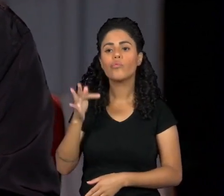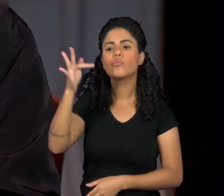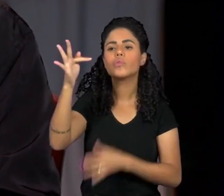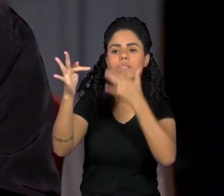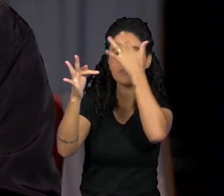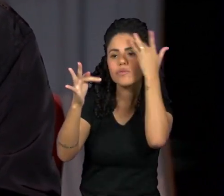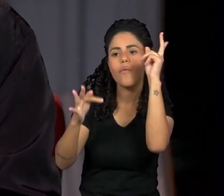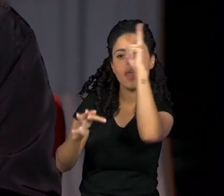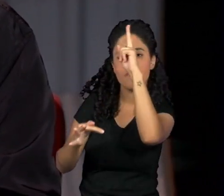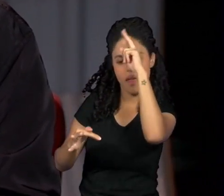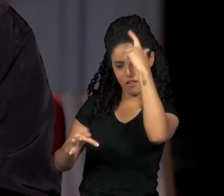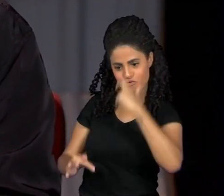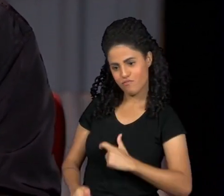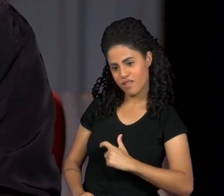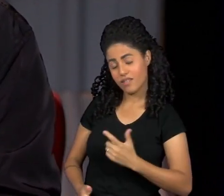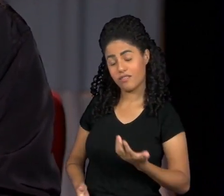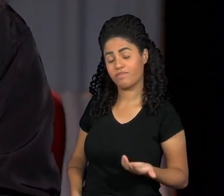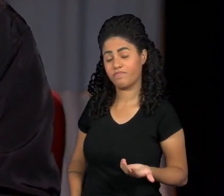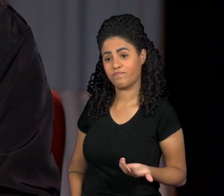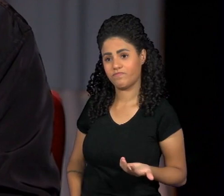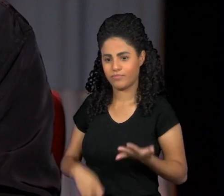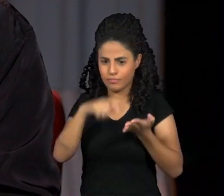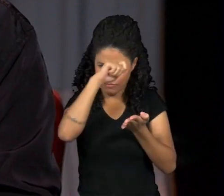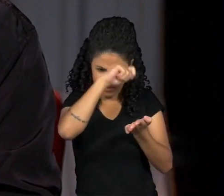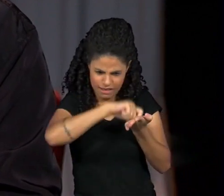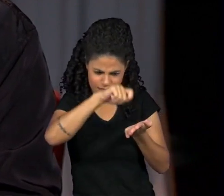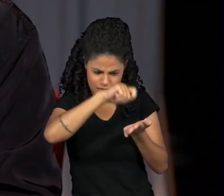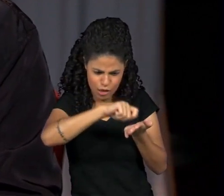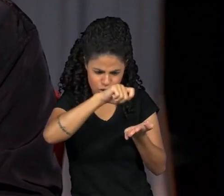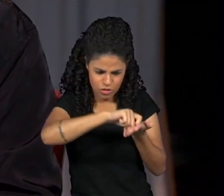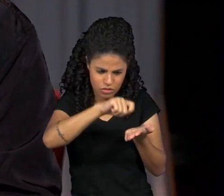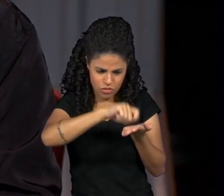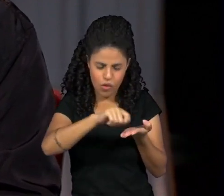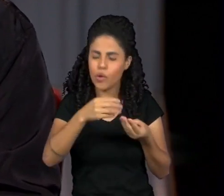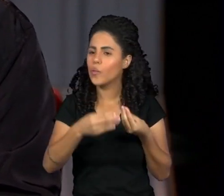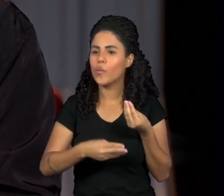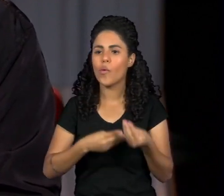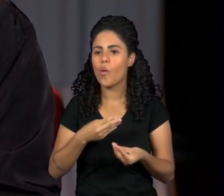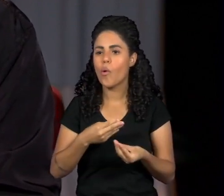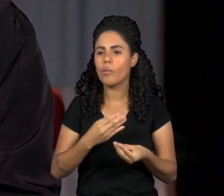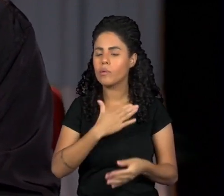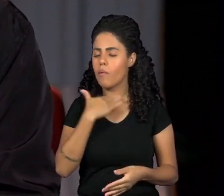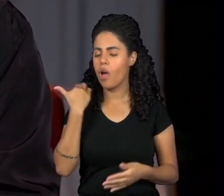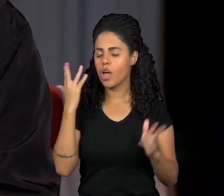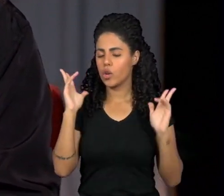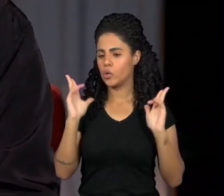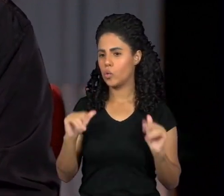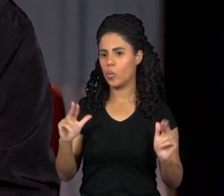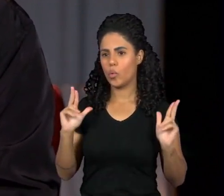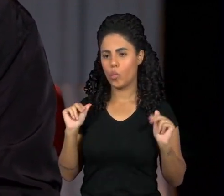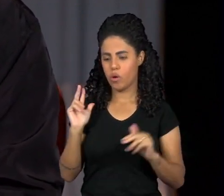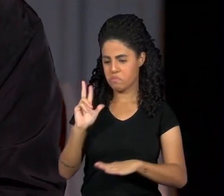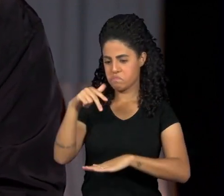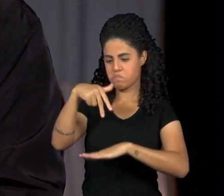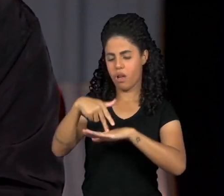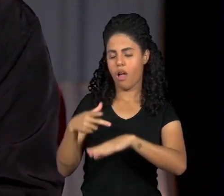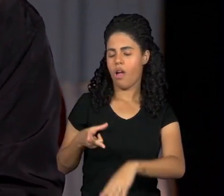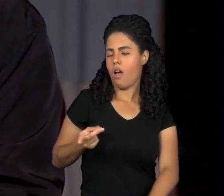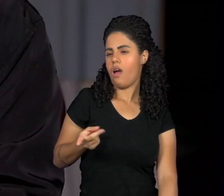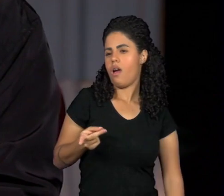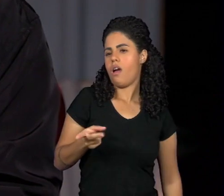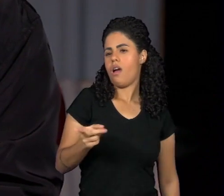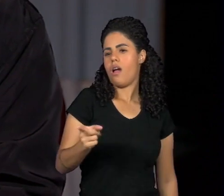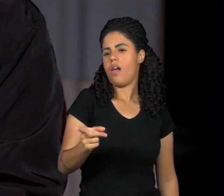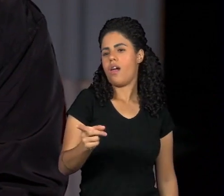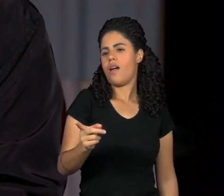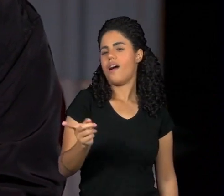a escrita seria esse ímpeto de não morrer, de ser, de alguma maneira, imortal. Mas